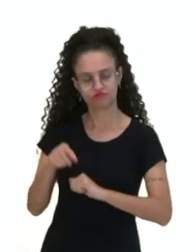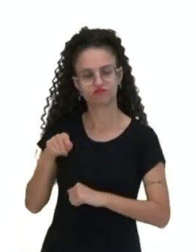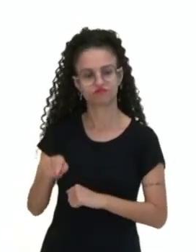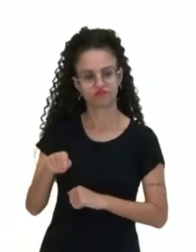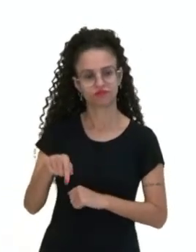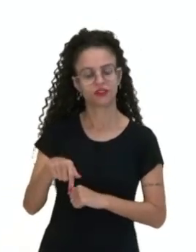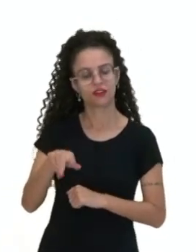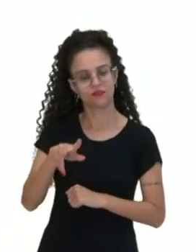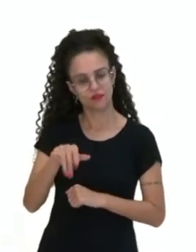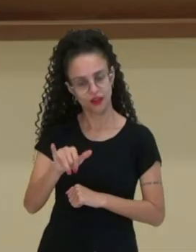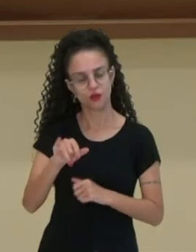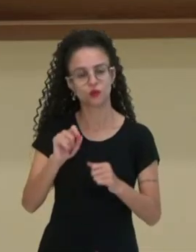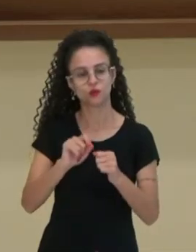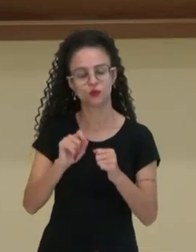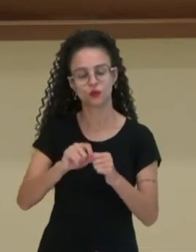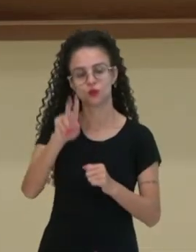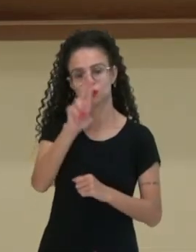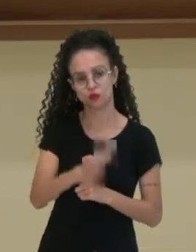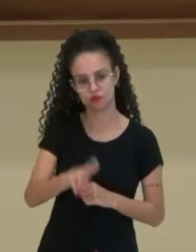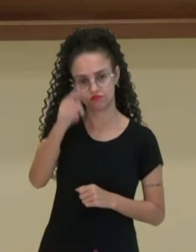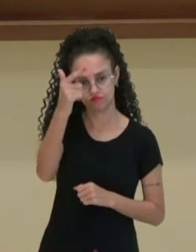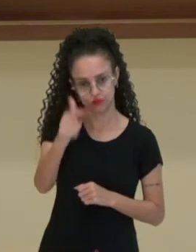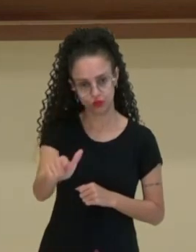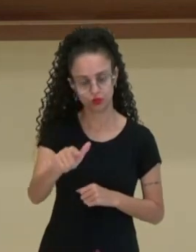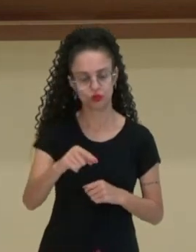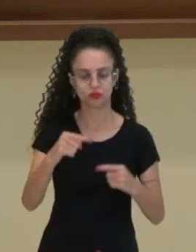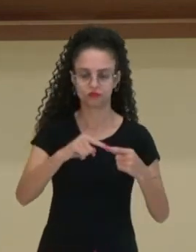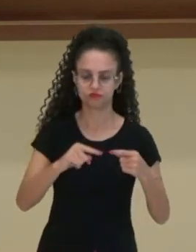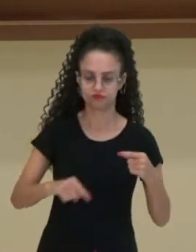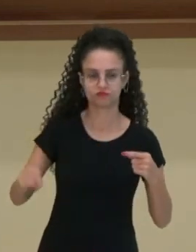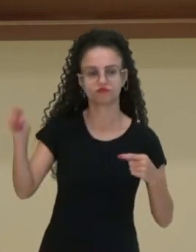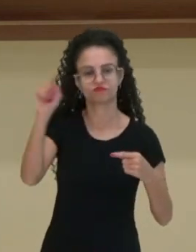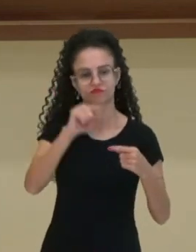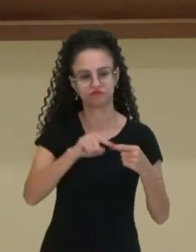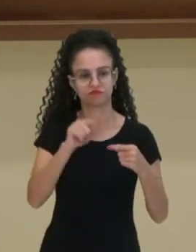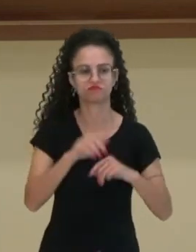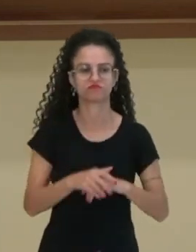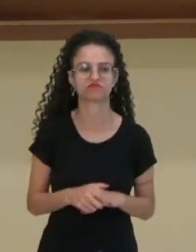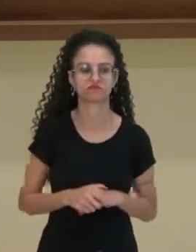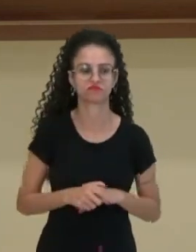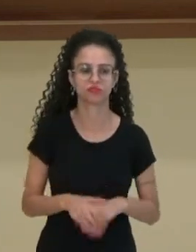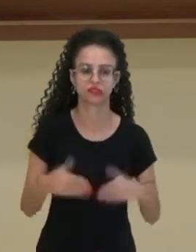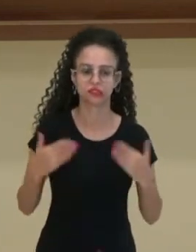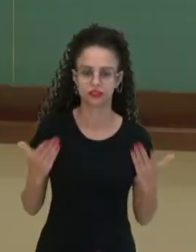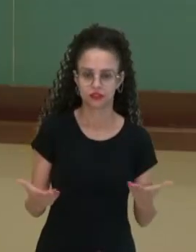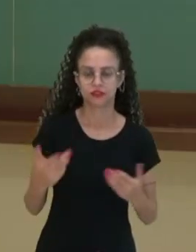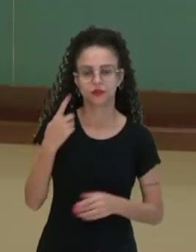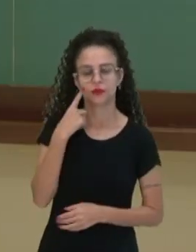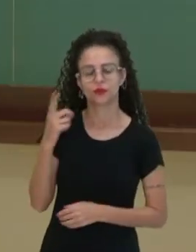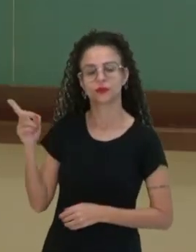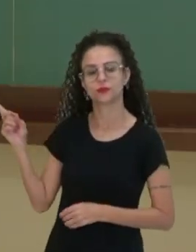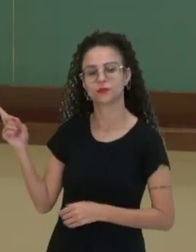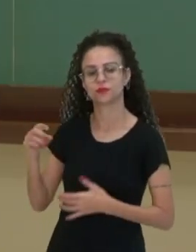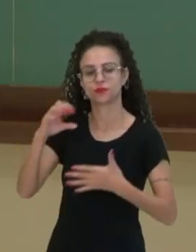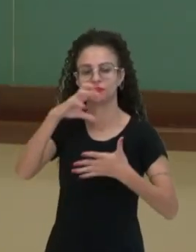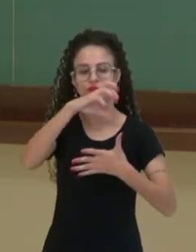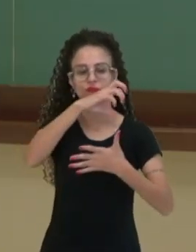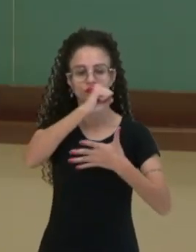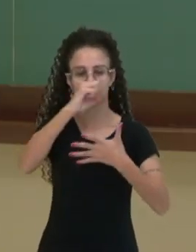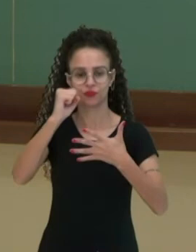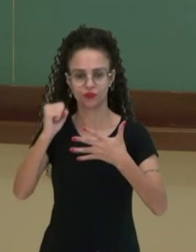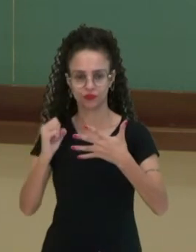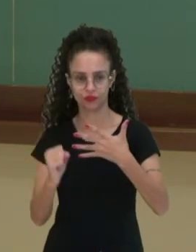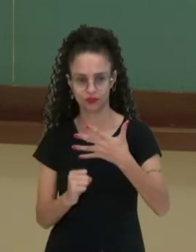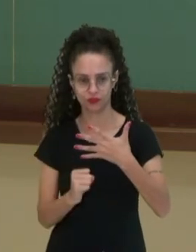ser reutilizado novamente, né, para o ciclo, então, recomeçar. Então, olha aqui um esqueminha de cadeia